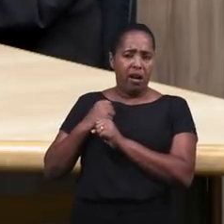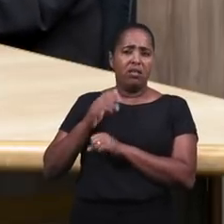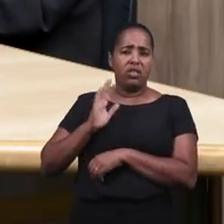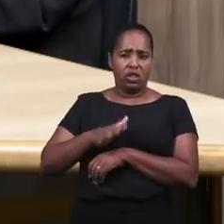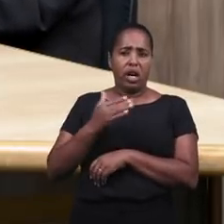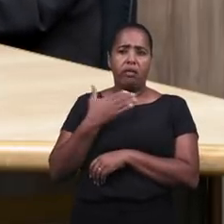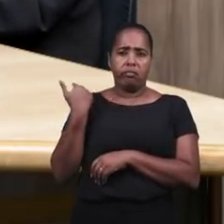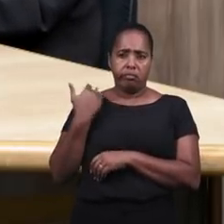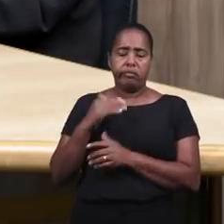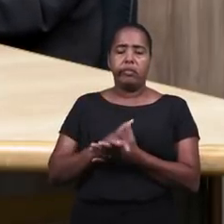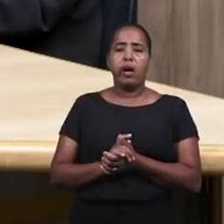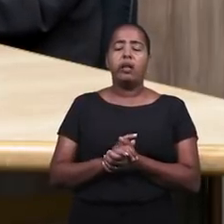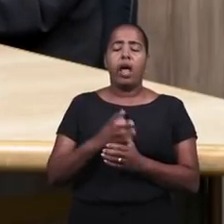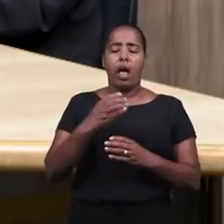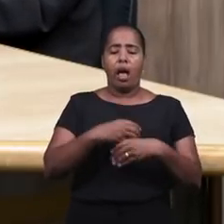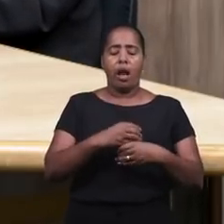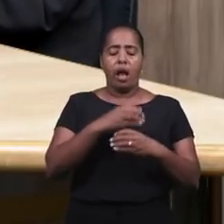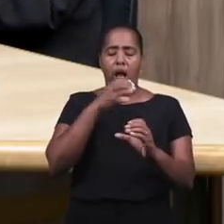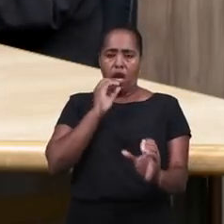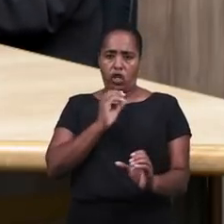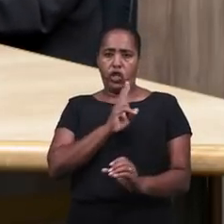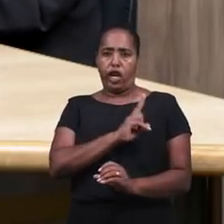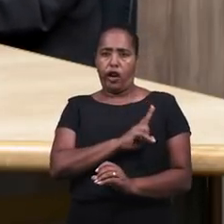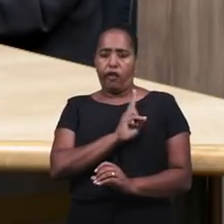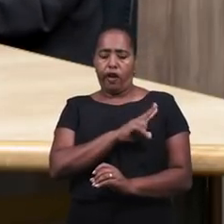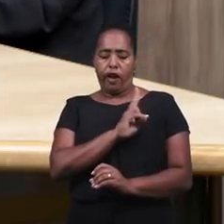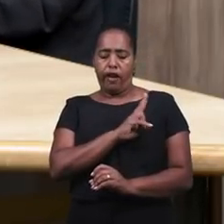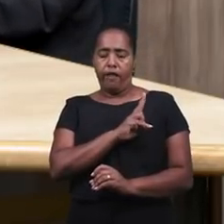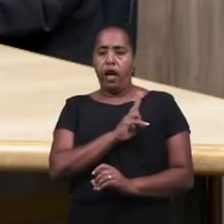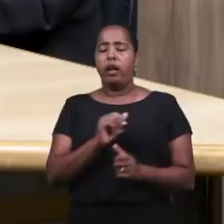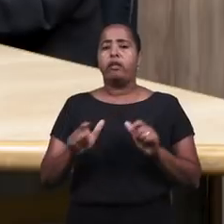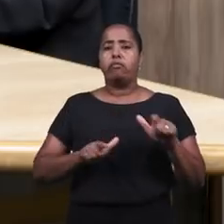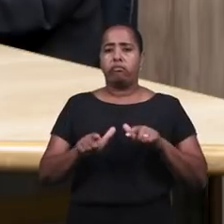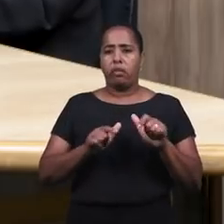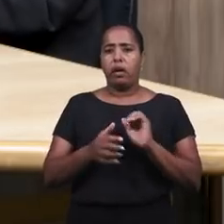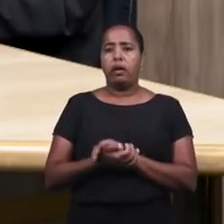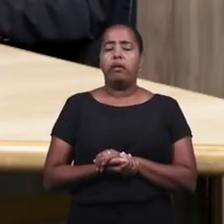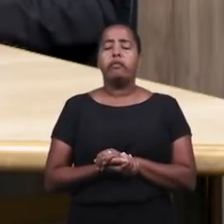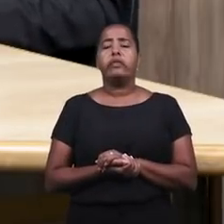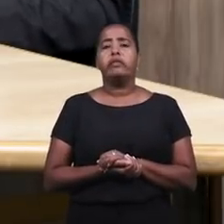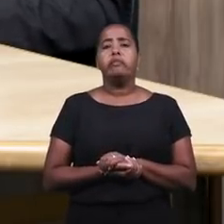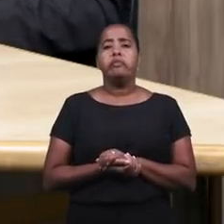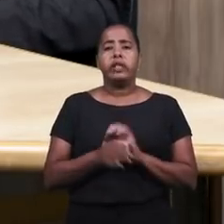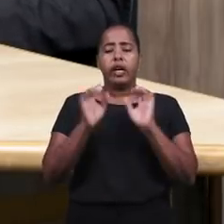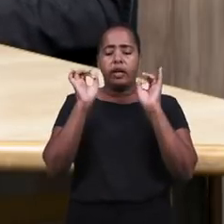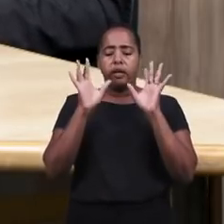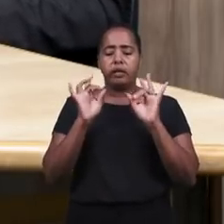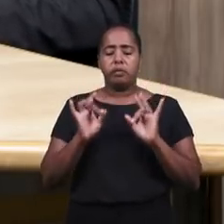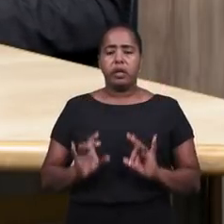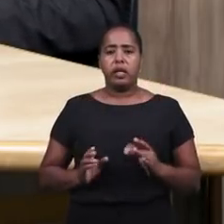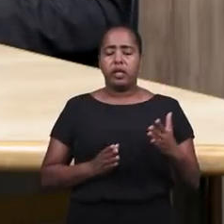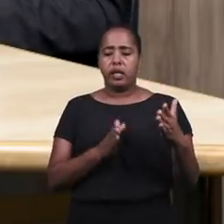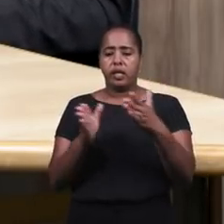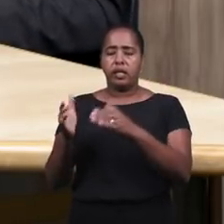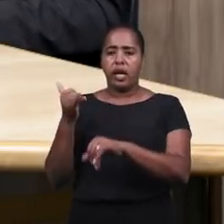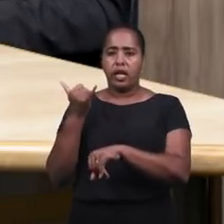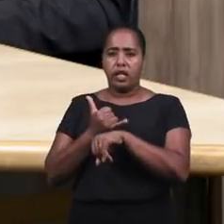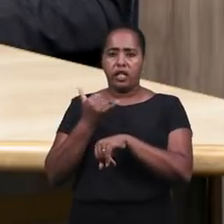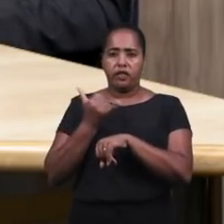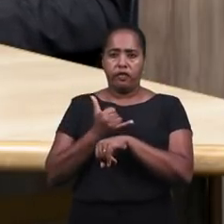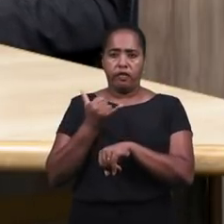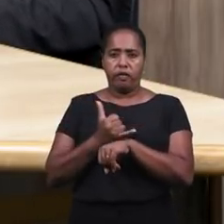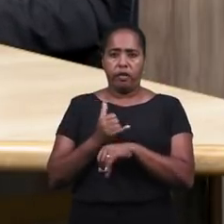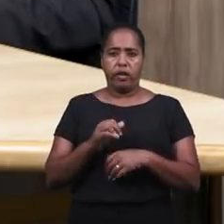muitos anos, já é falecido, ele era um engenheiro famoso da Vale do Rio Doce, e ele dizia o seguinte, ele era especialista em estrada de